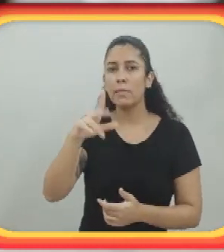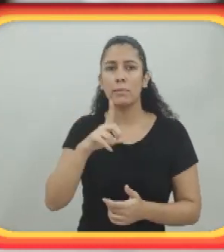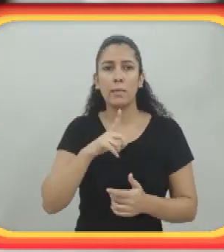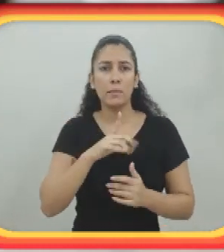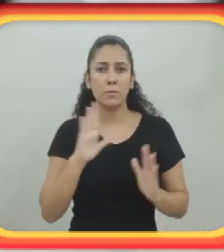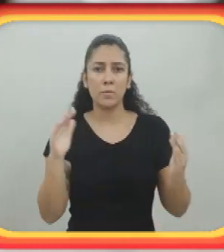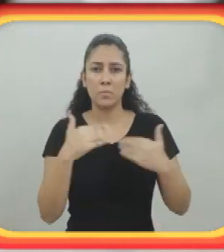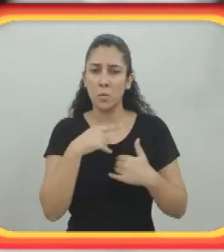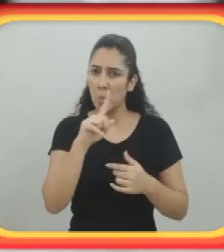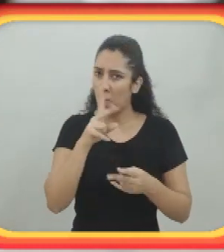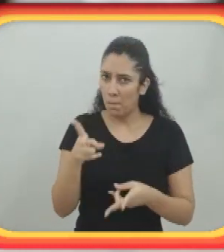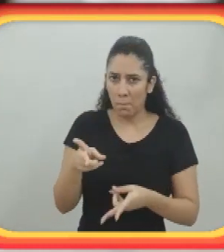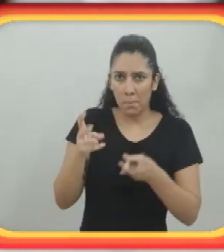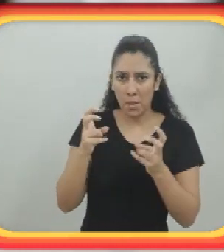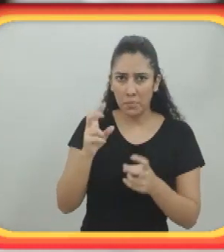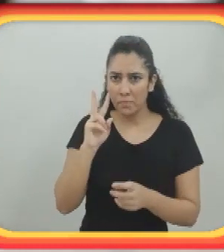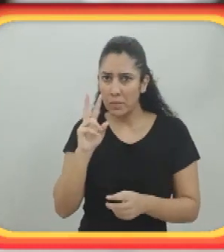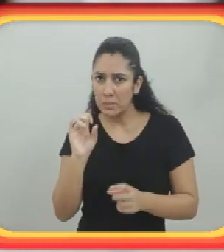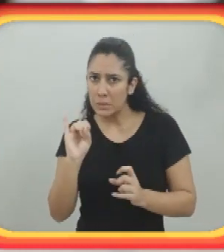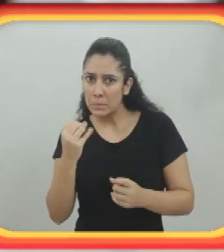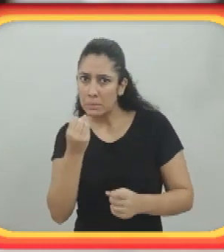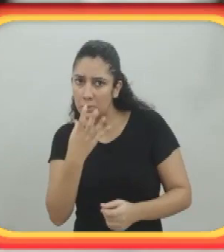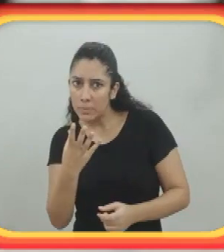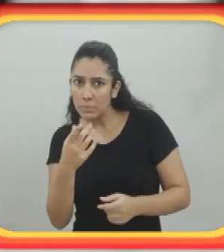quem tem autismo, eles não